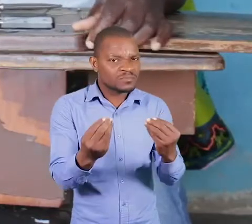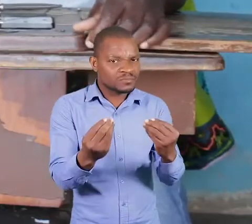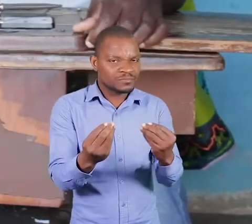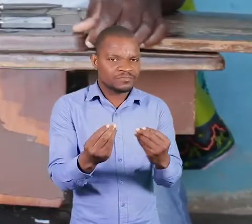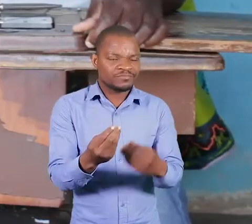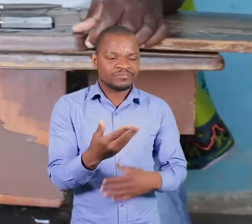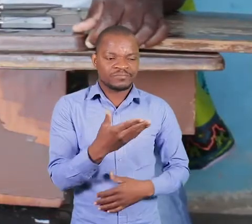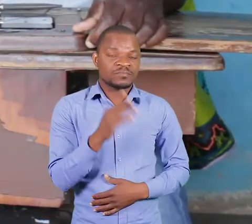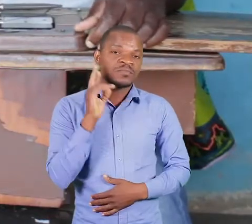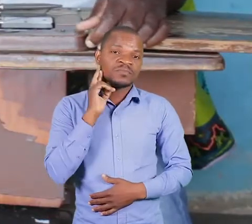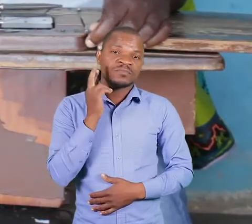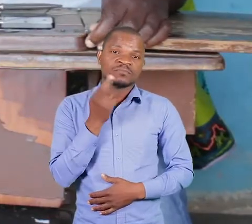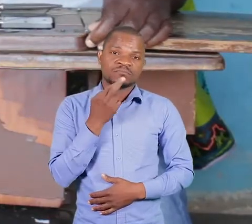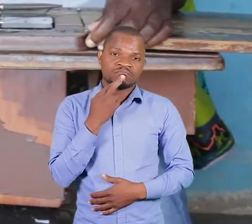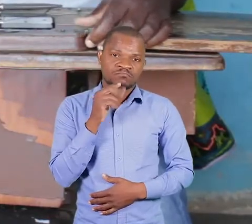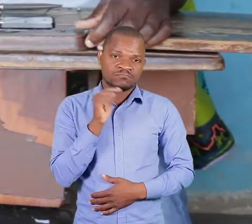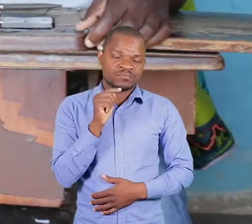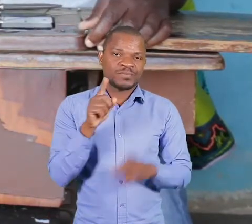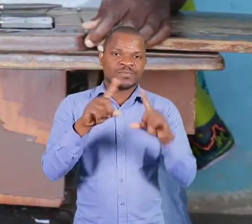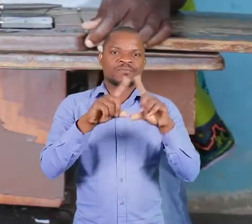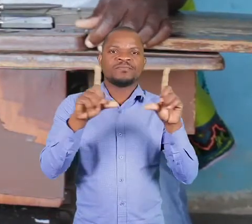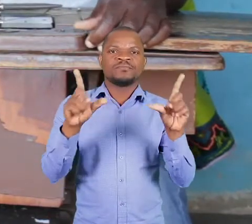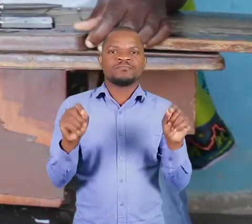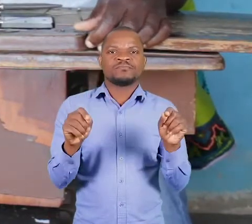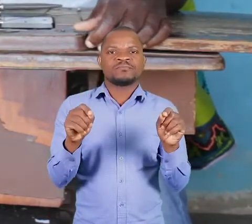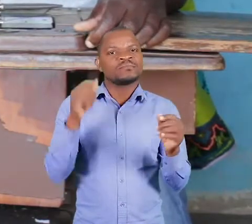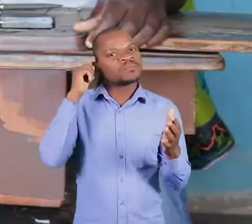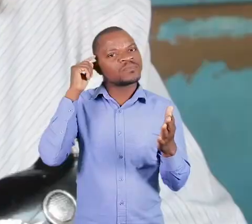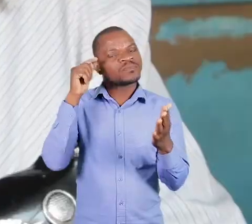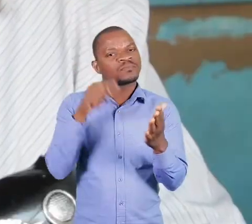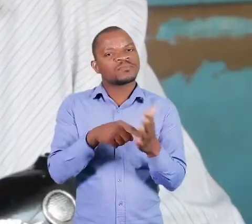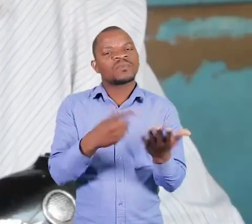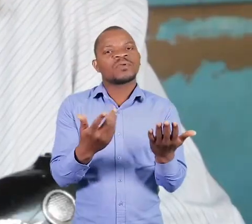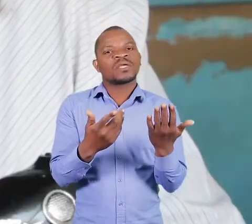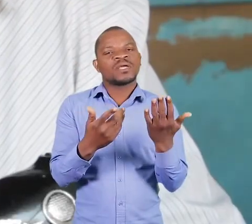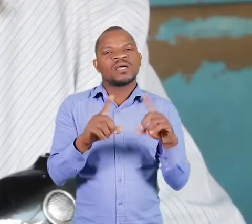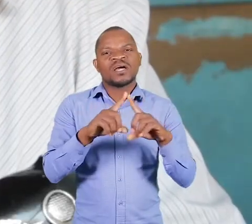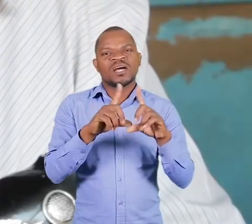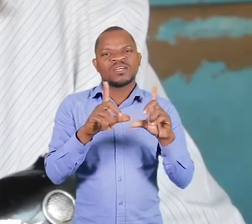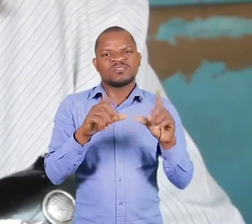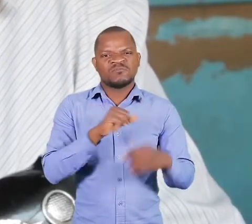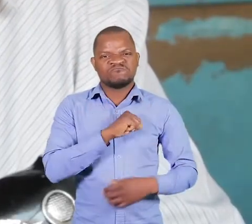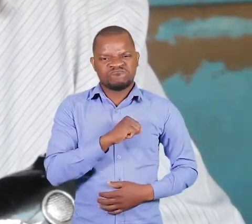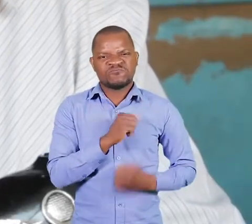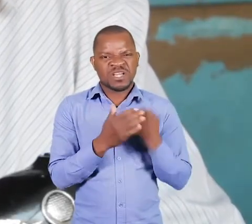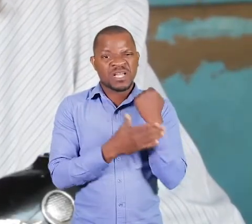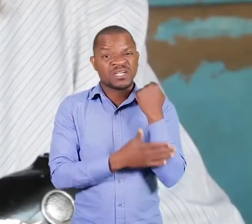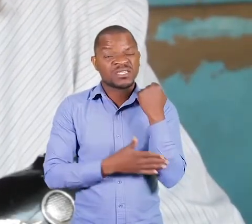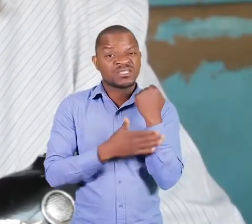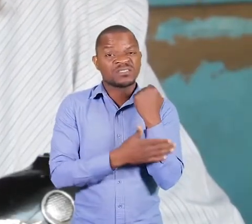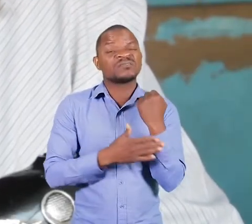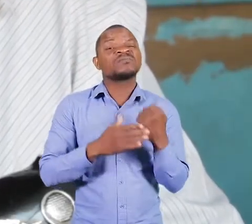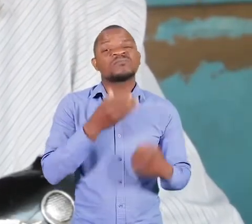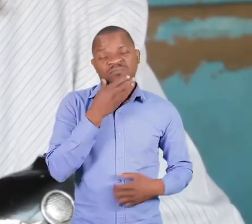Esta ideia de a mulher não poder vender no mercado faz parte do ciúme. Esse